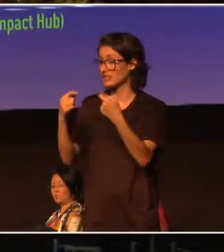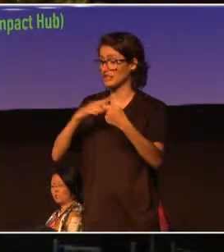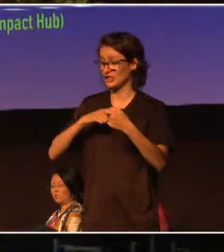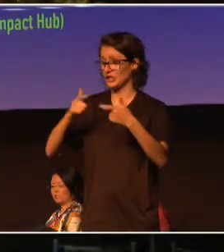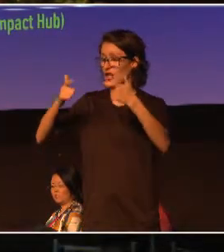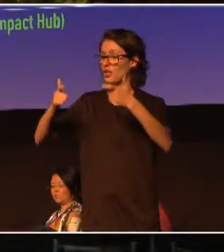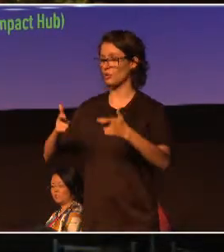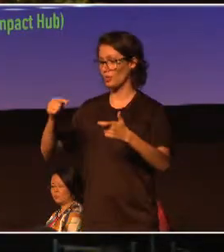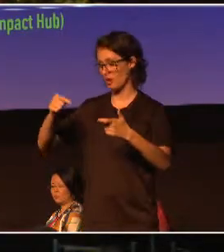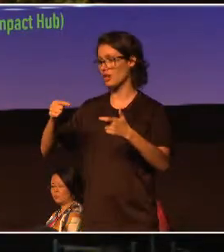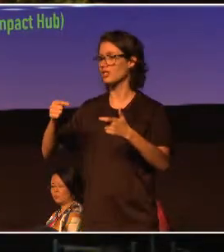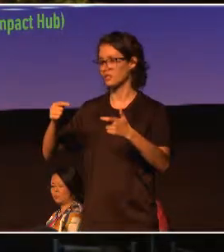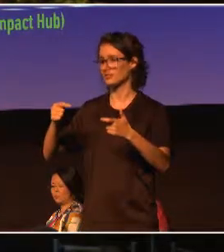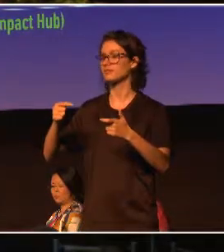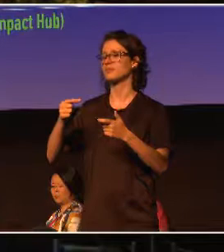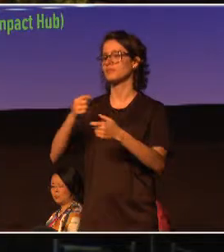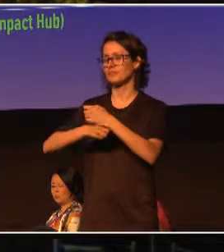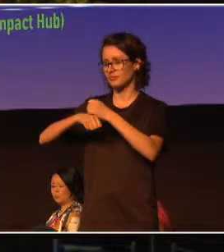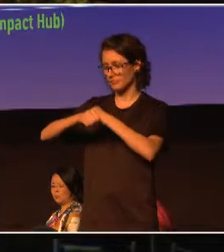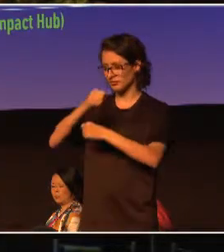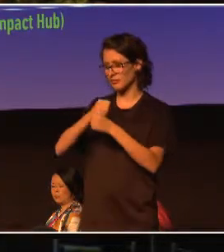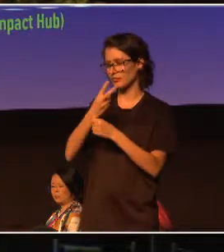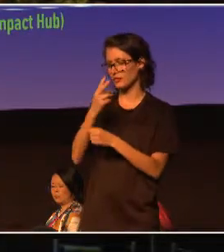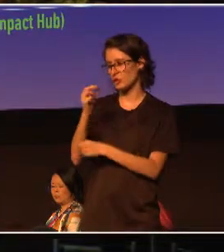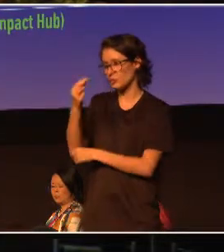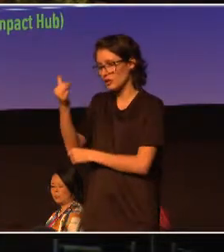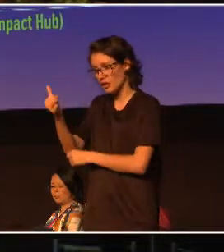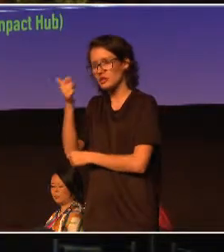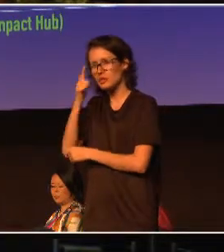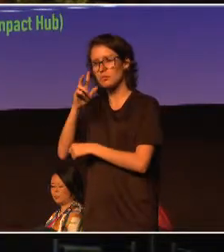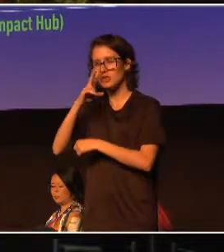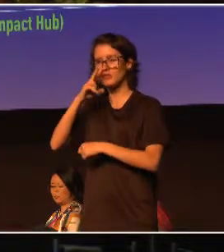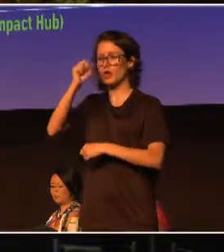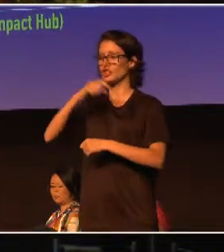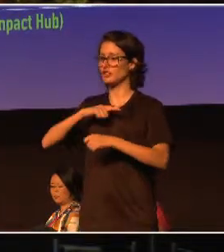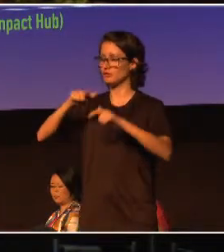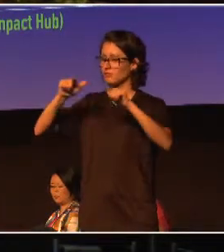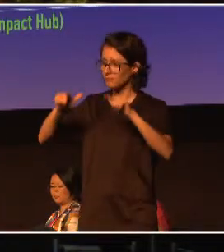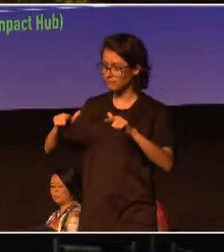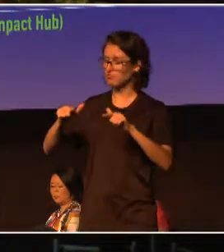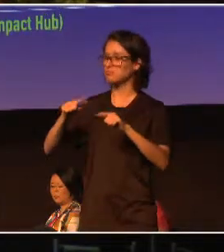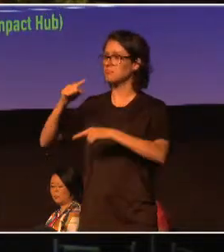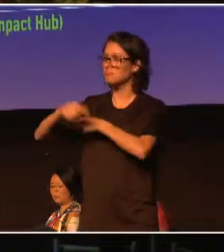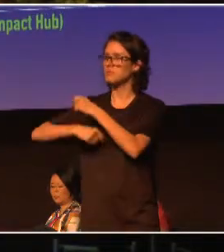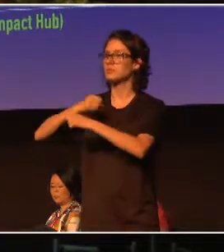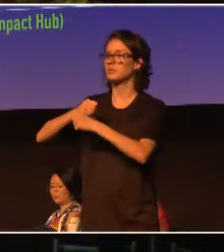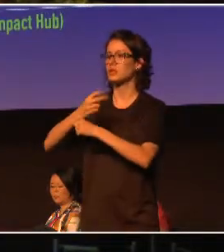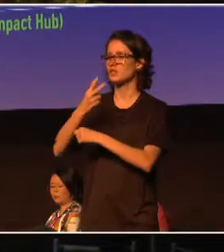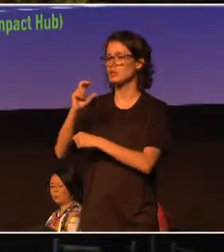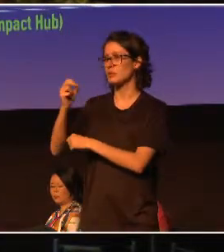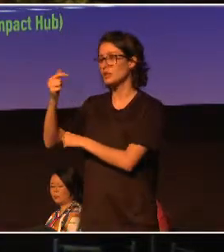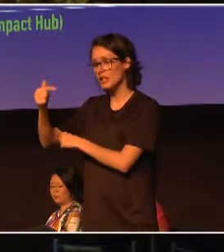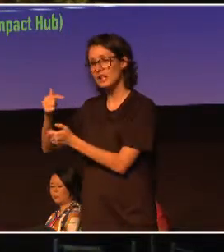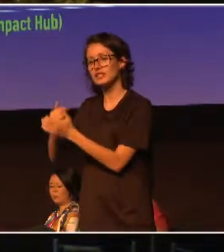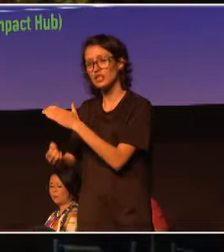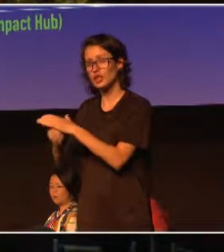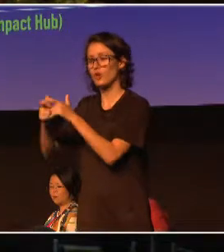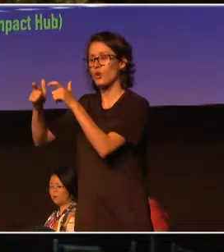gente fortaleceu essa comunidade de São Paulo. Em Londres já tinha um espaço, em 2007 passou a ter um espaço em São Paulo